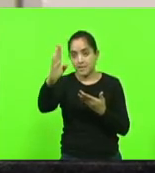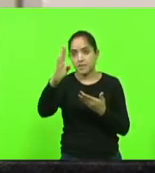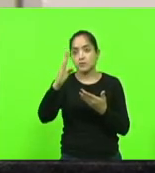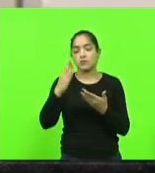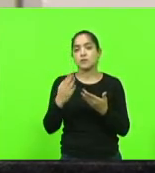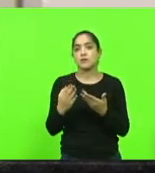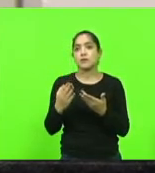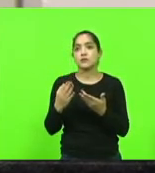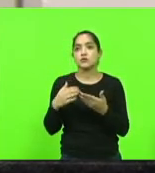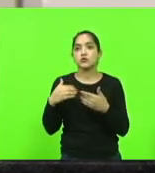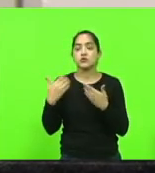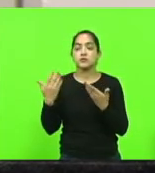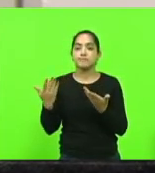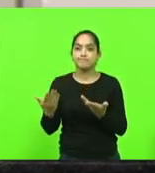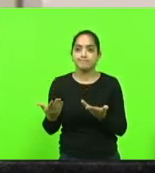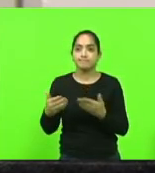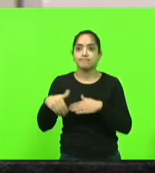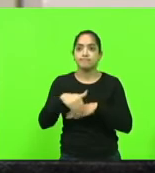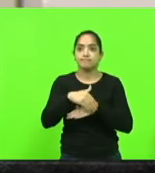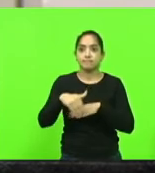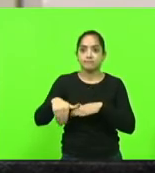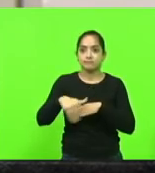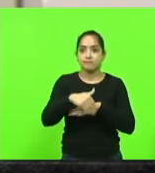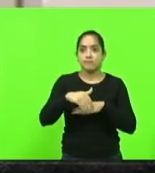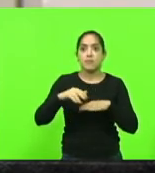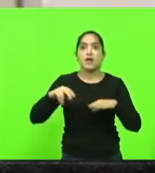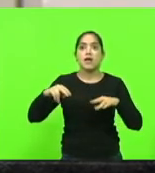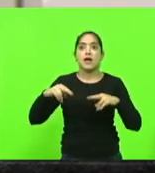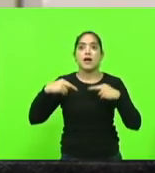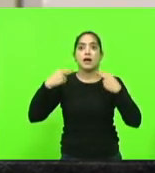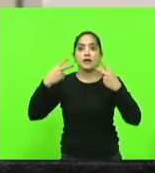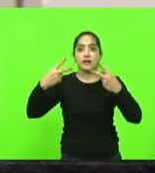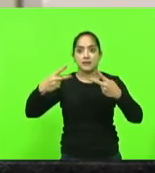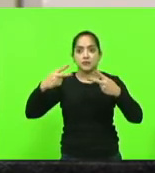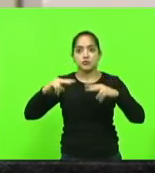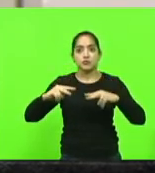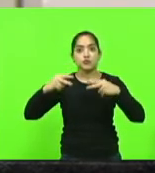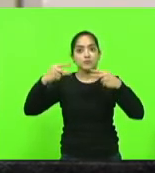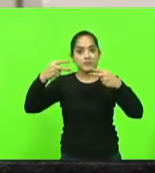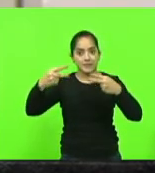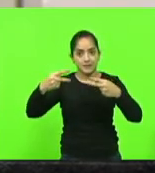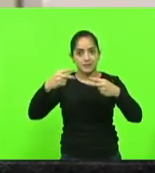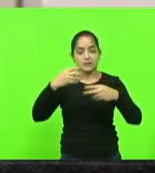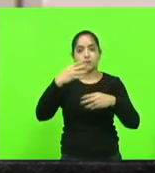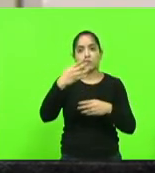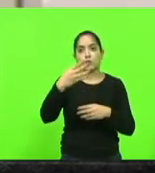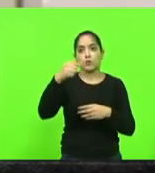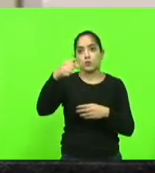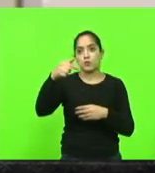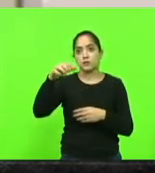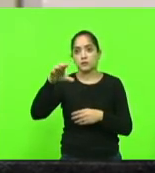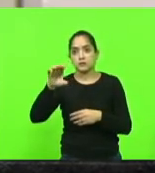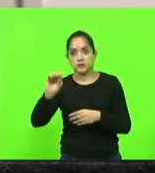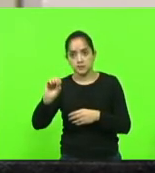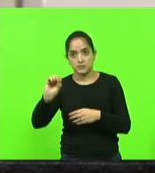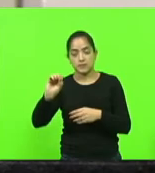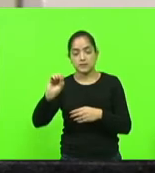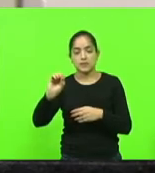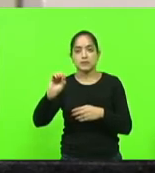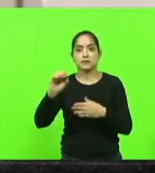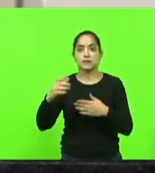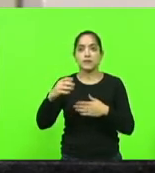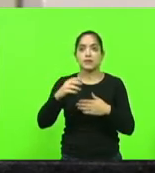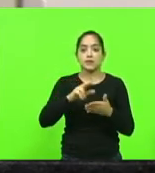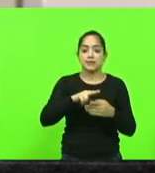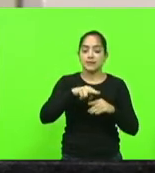prioridades, que é a duplicação da BR-470 nos seus 4 lotes, que vai de